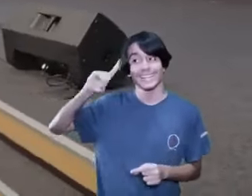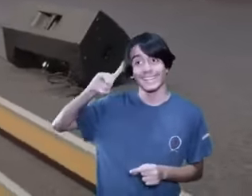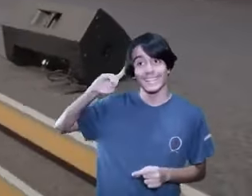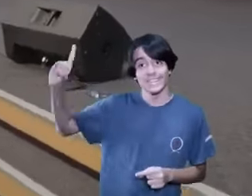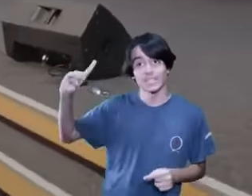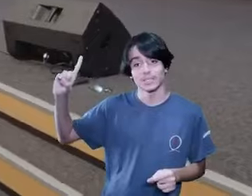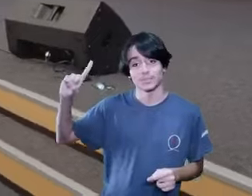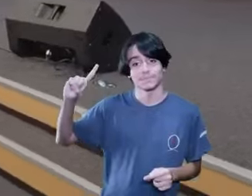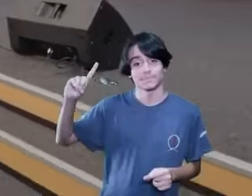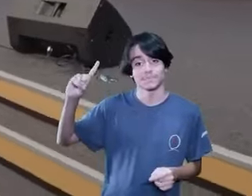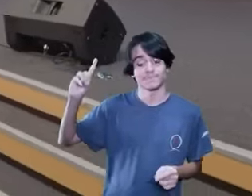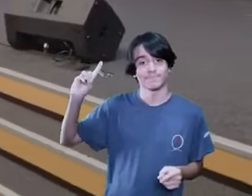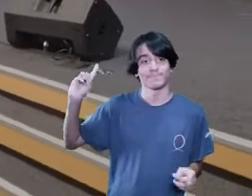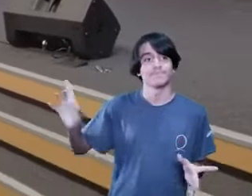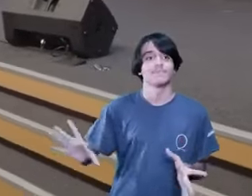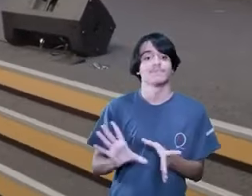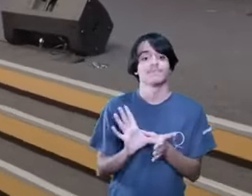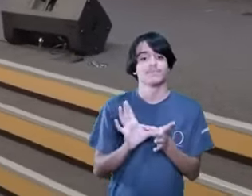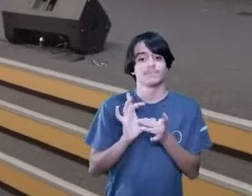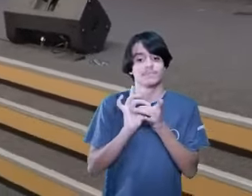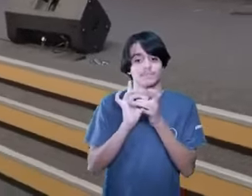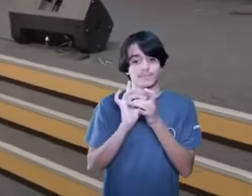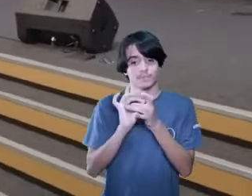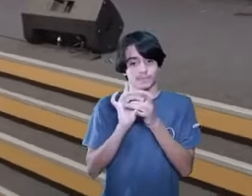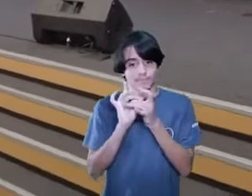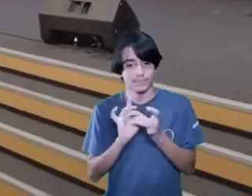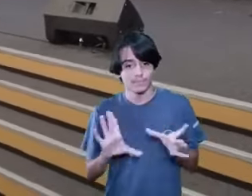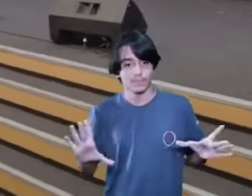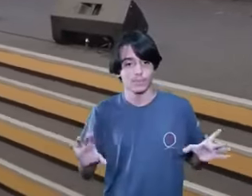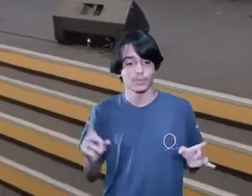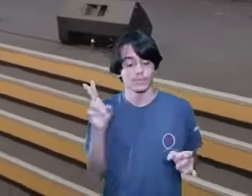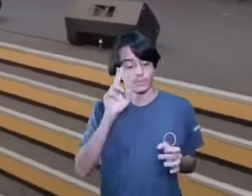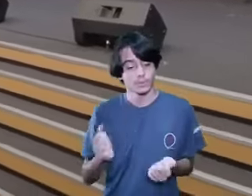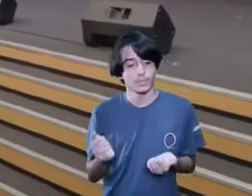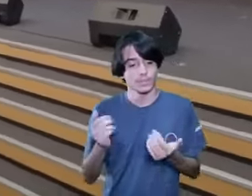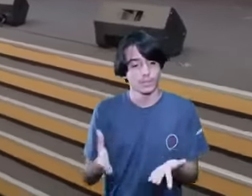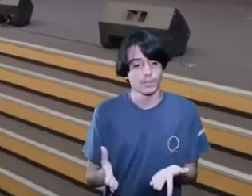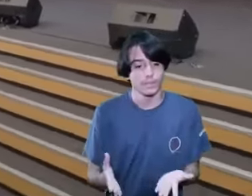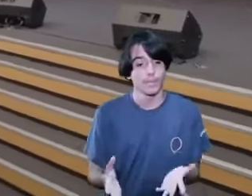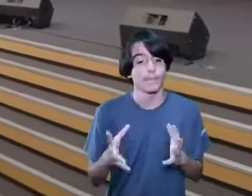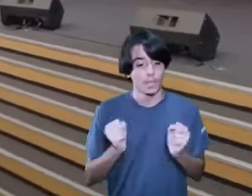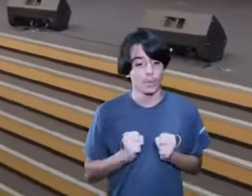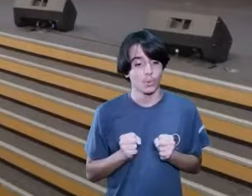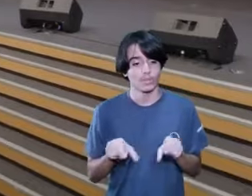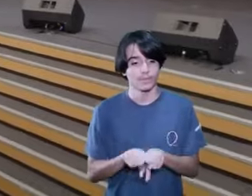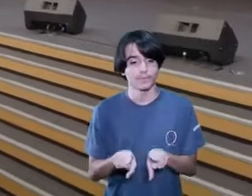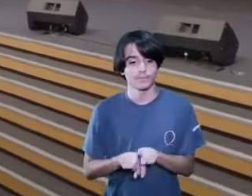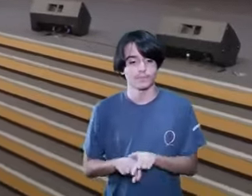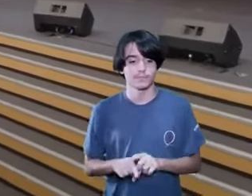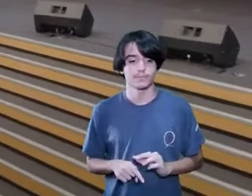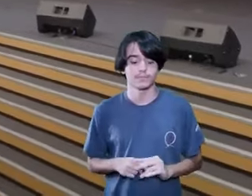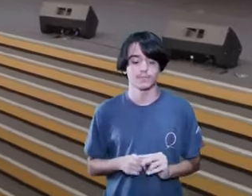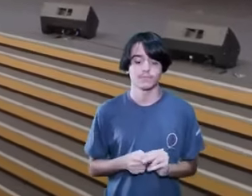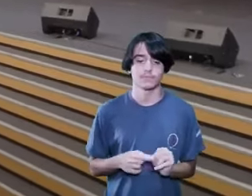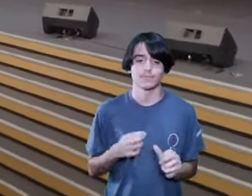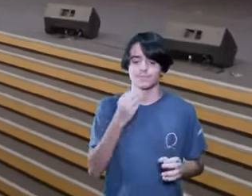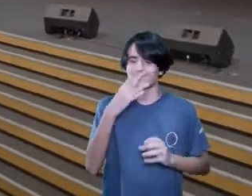ele o Senhor deu, o Senhor tomou. Louvado,